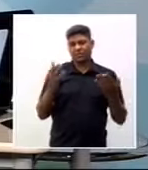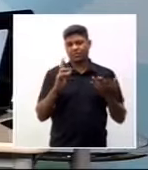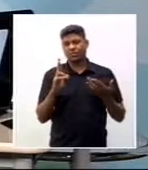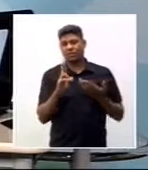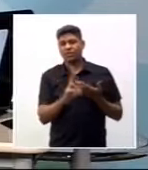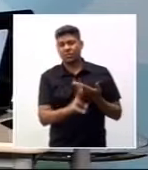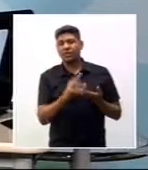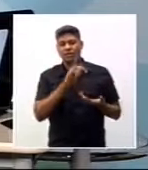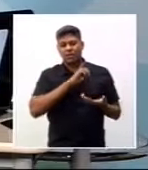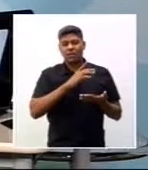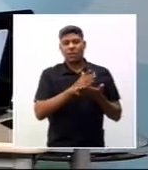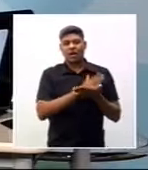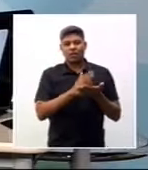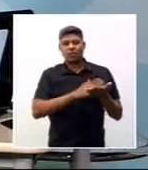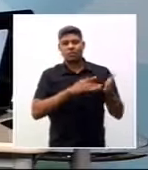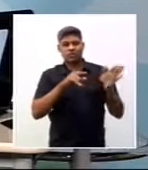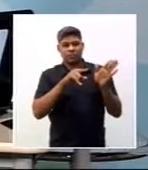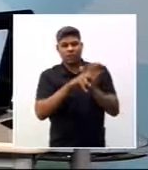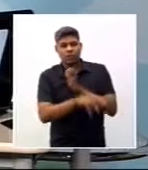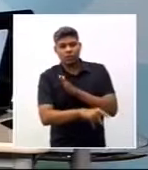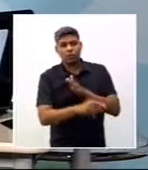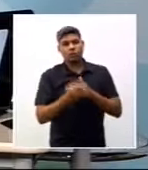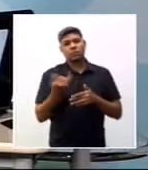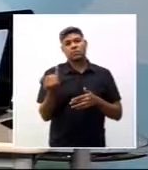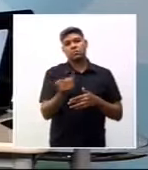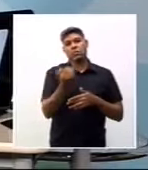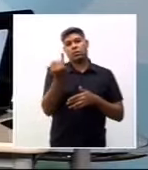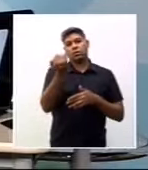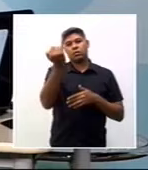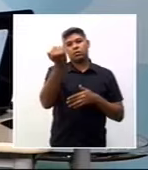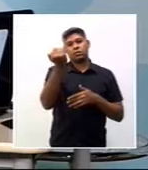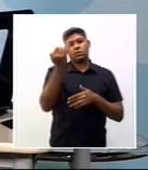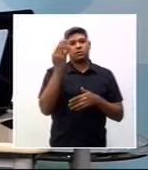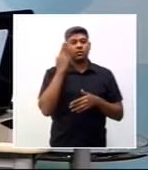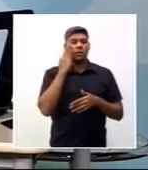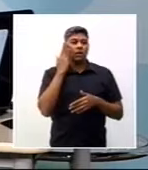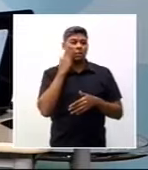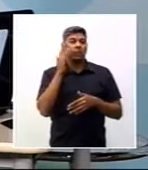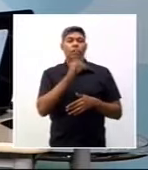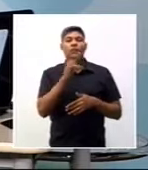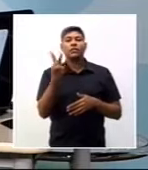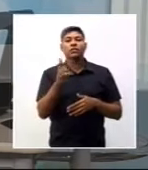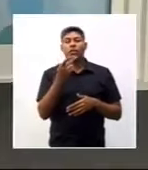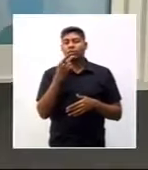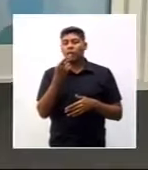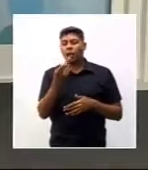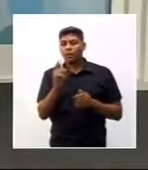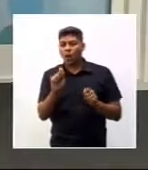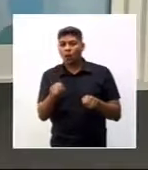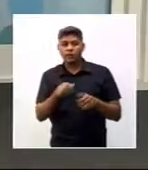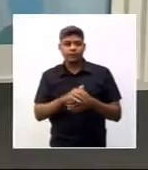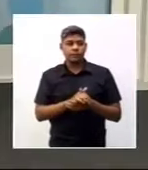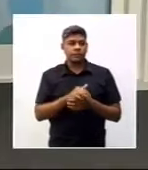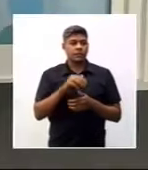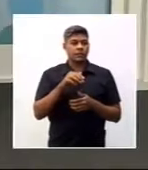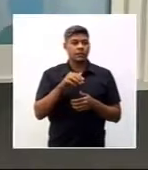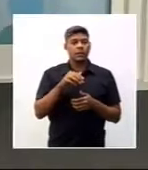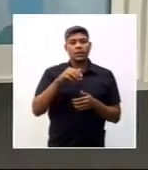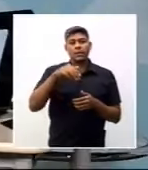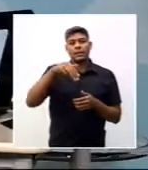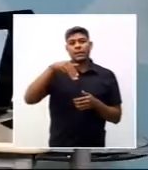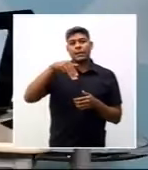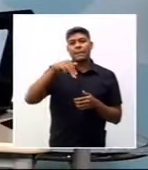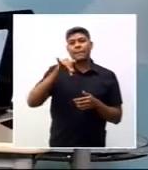mas vieram algumas perguntas muito importantes vamos lá professora fabiana michael